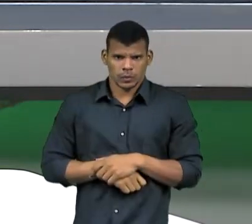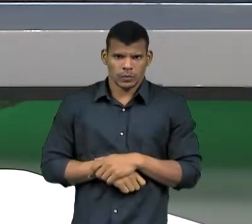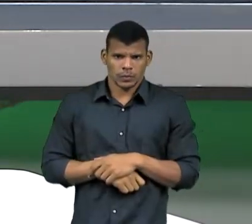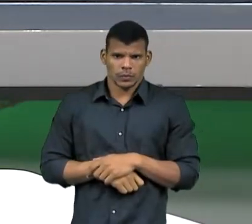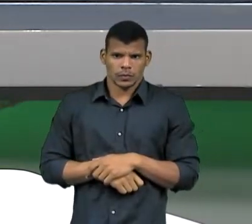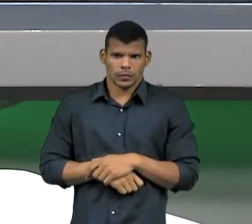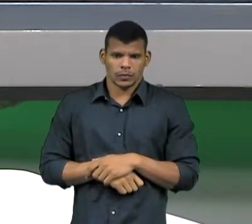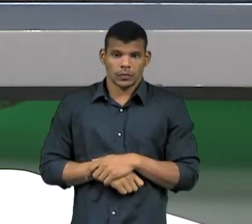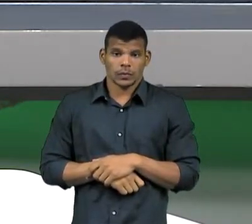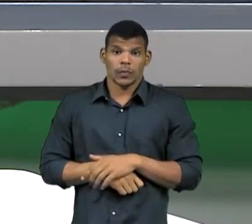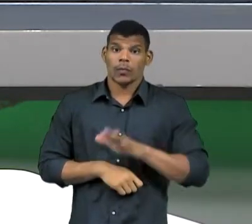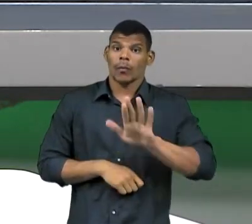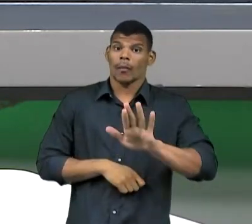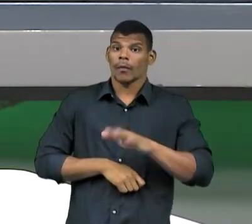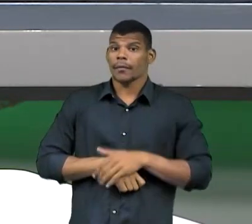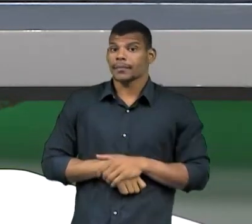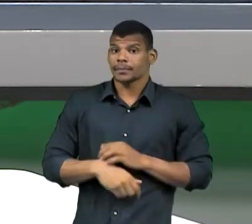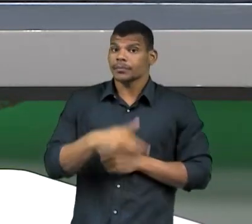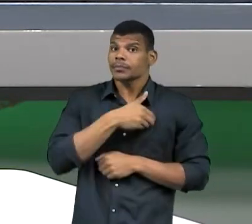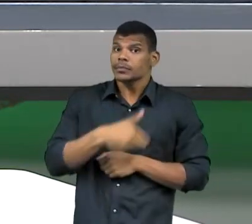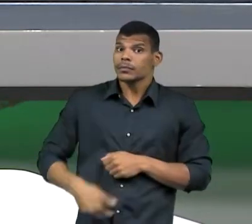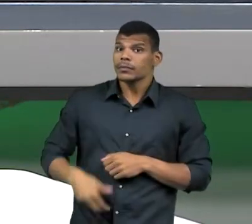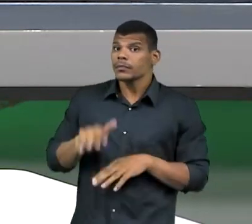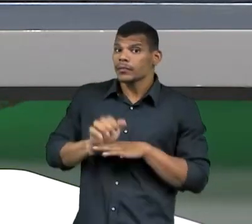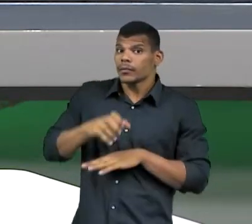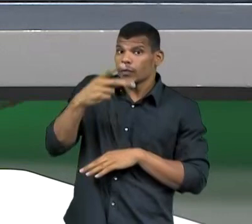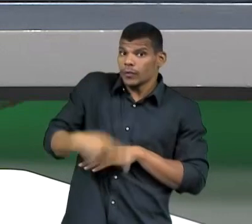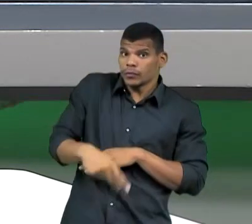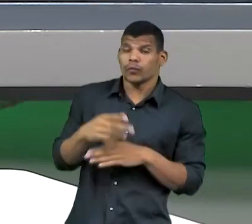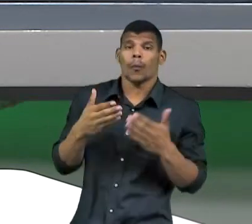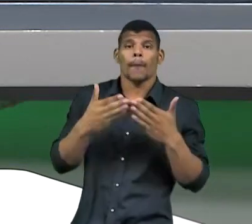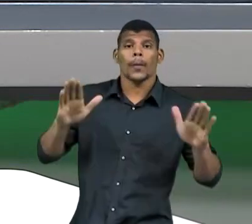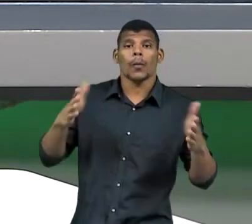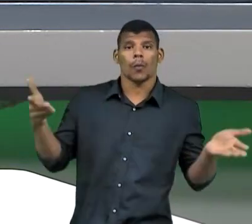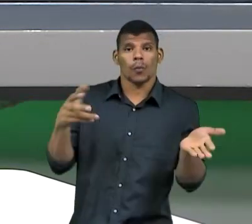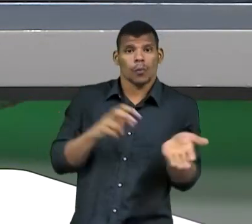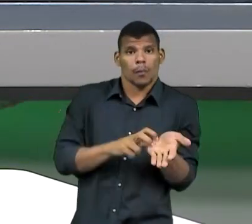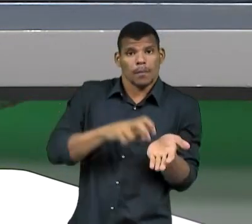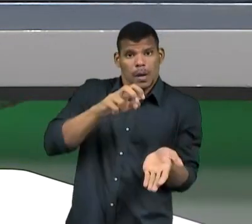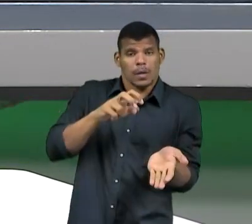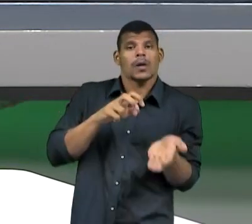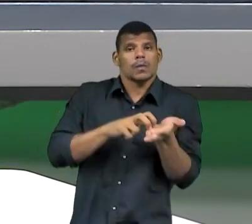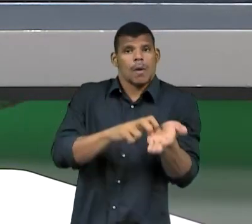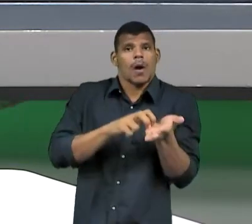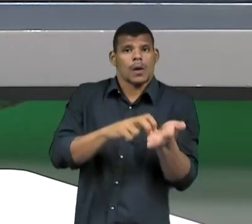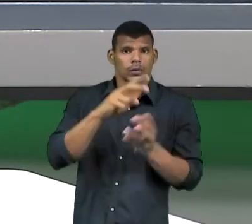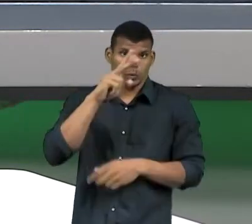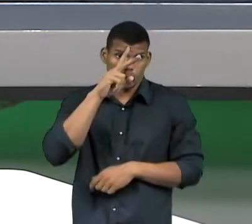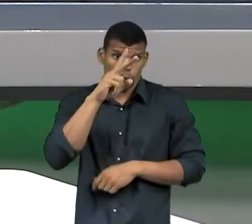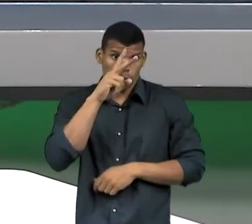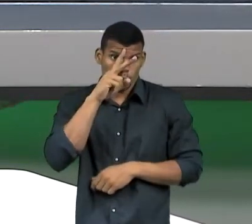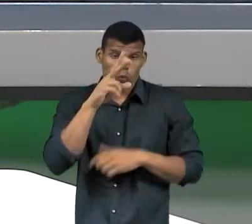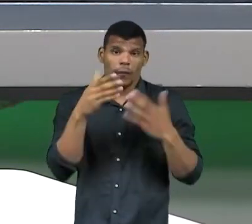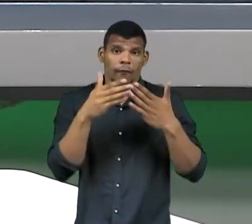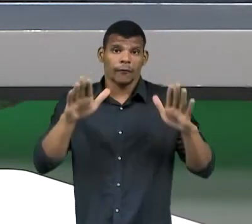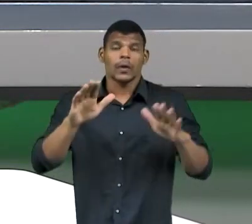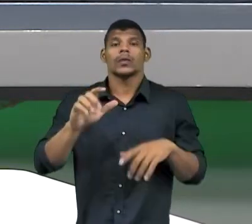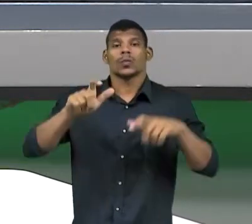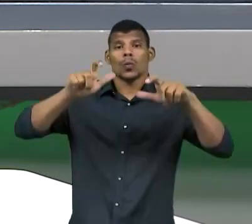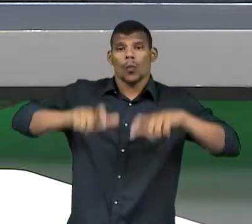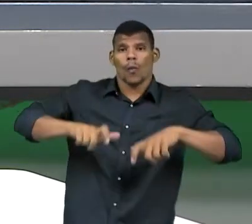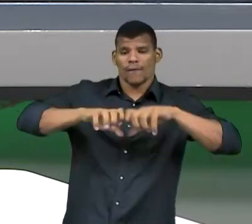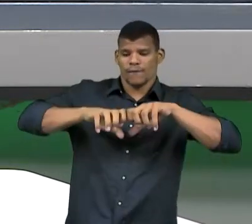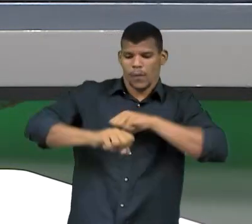E o governo do estado inaugurou na manhã desta segunda-feira o Centro de Formação e Desenvolvimento para Profissionais